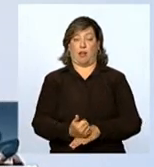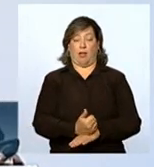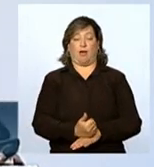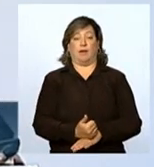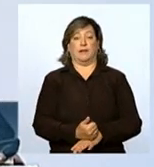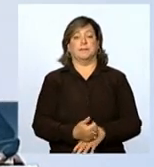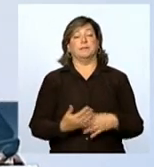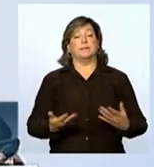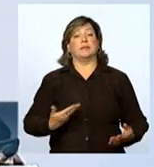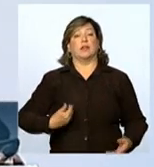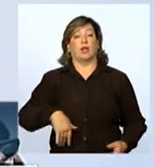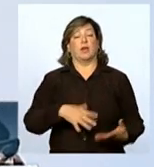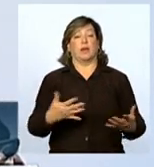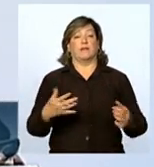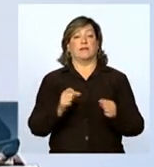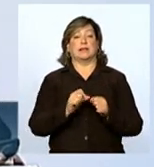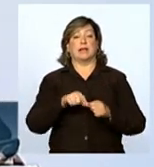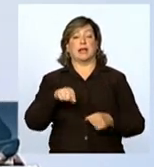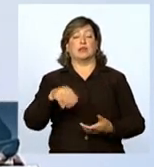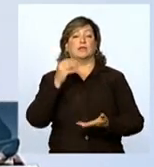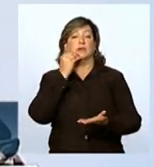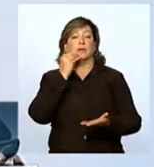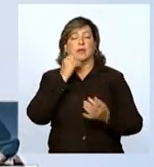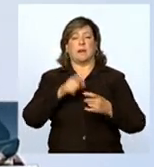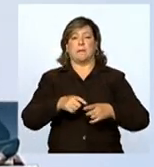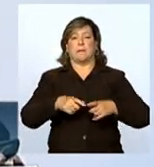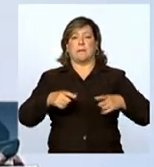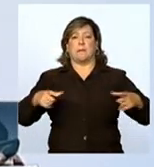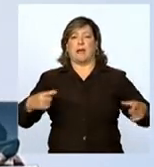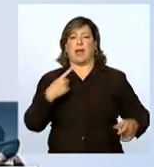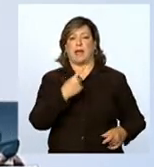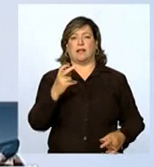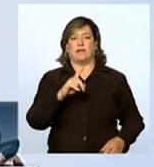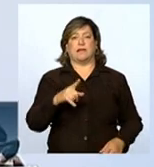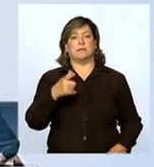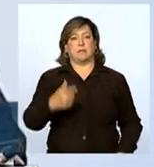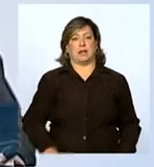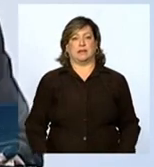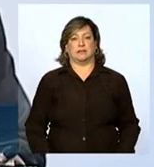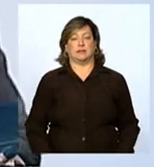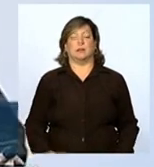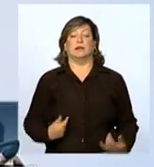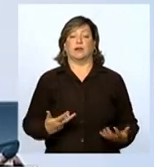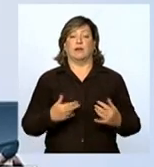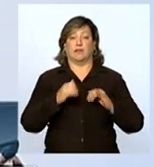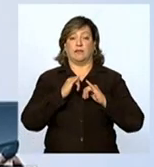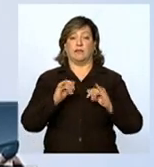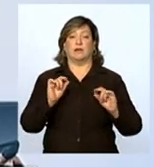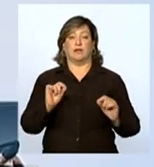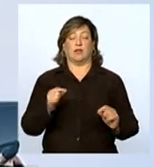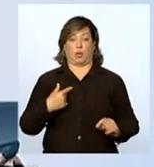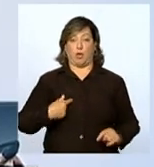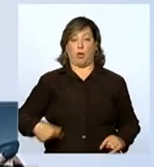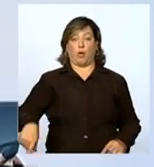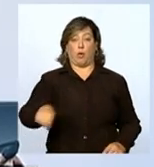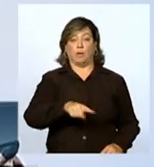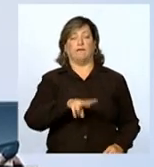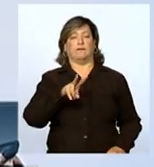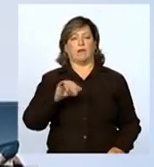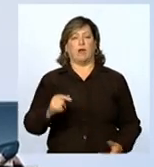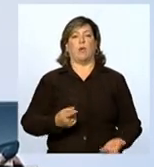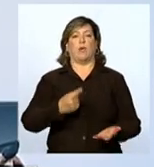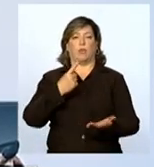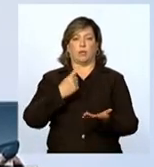nós queremos fazer com que essa oportunidade cresça cada vez mais. Portanto, eu queria dizer, presidenta, que nós vamos